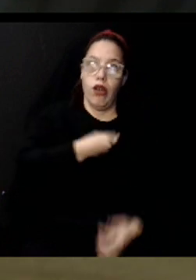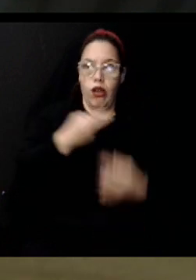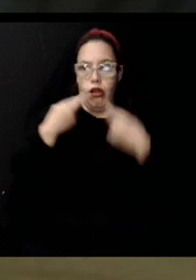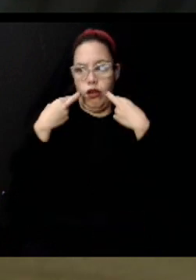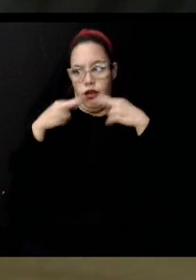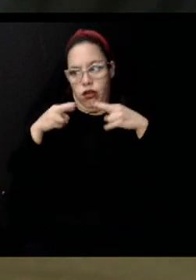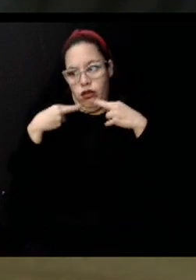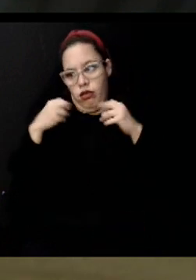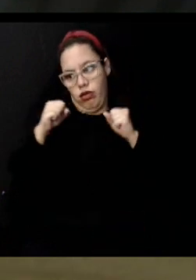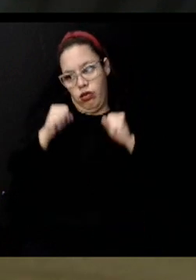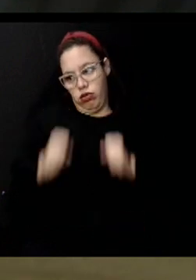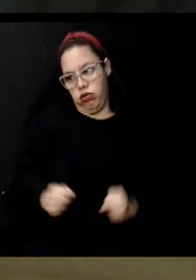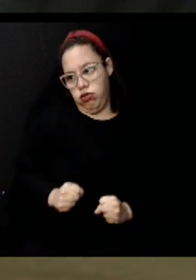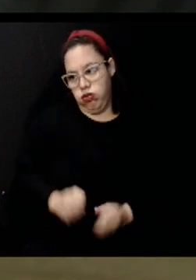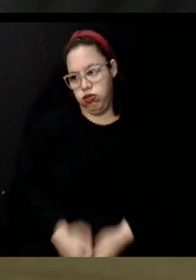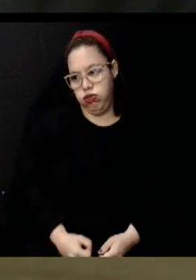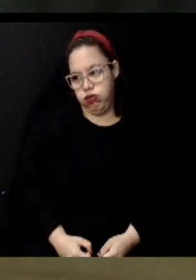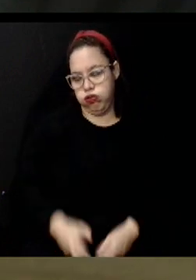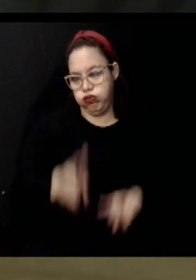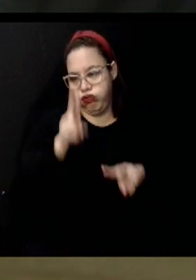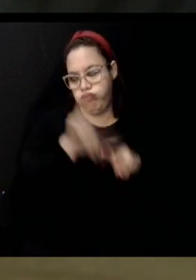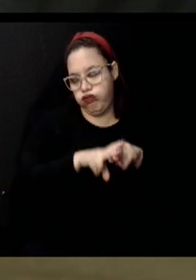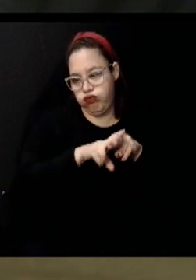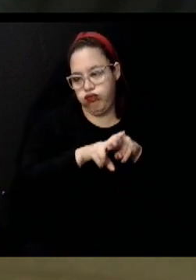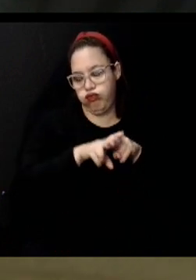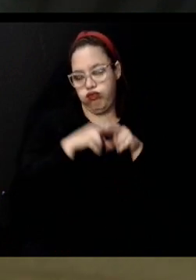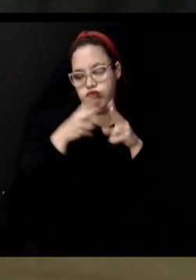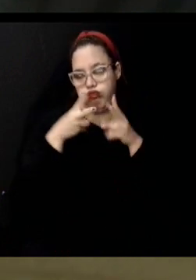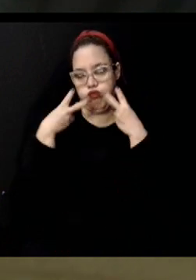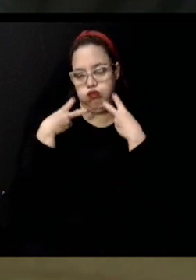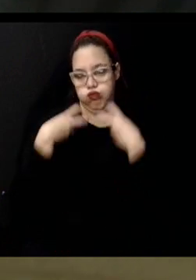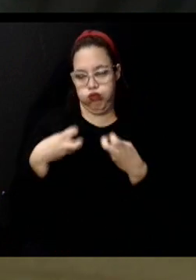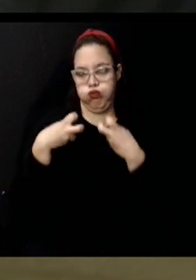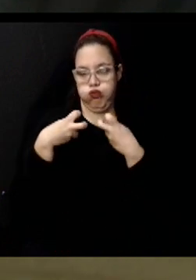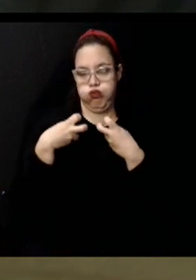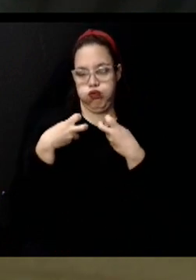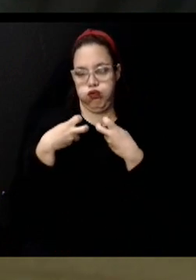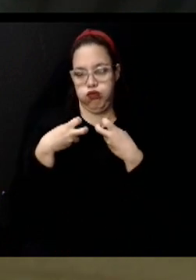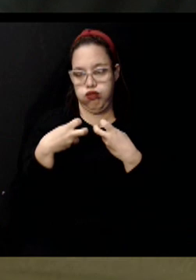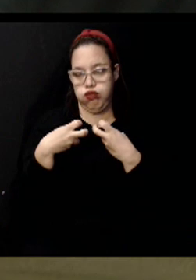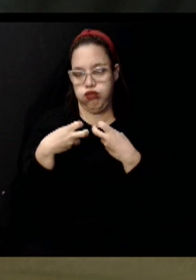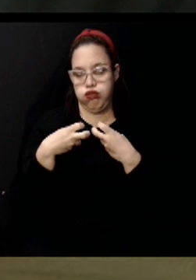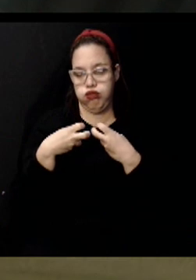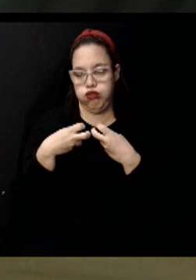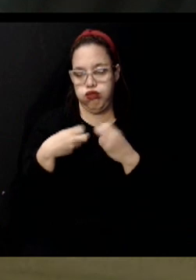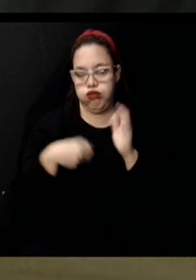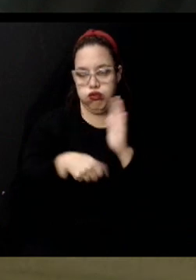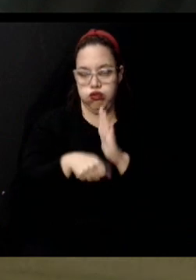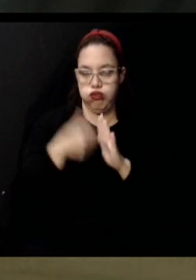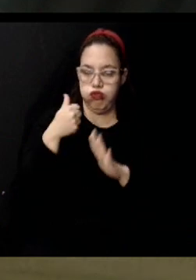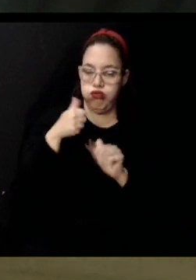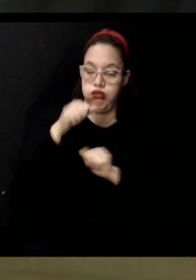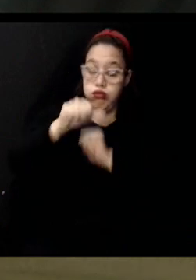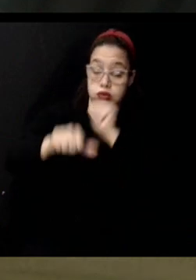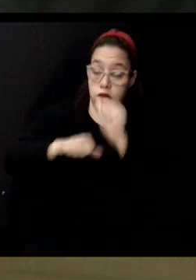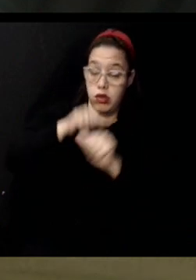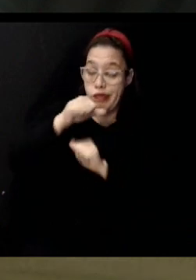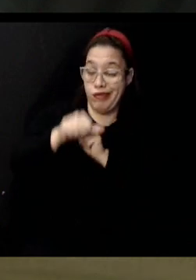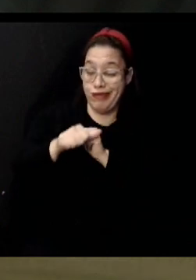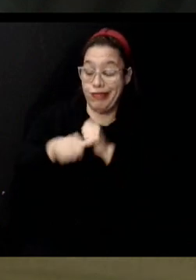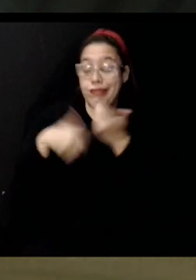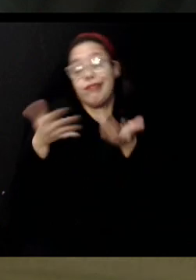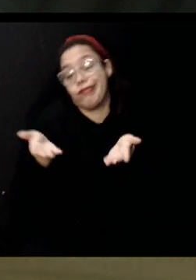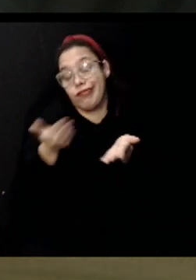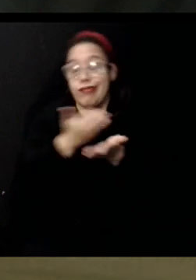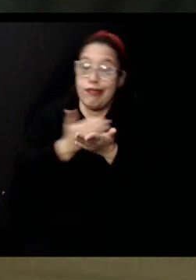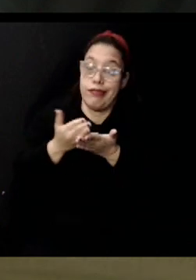nos aprisionar, tá? Como a gente percebeu hoje, reconhecer esse hábito é o primeiro passo para transformar. Então, que Uhum. tal começar a reparar